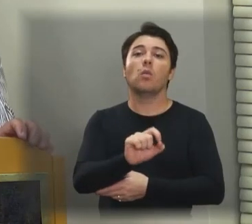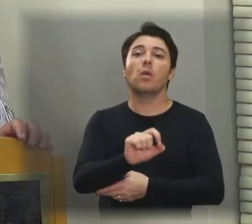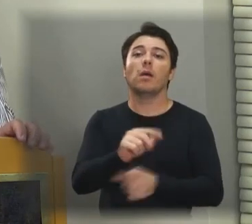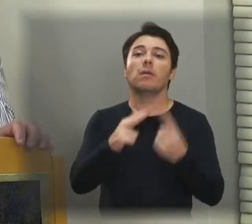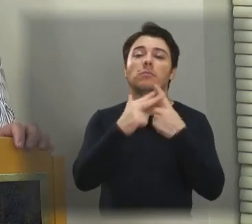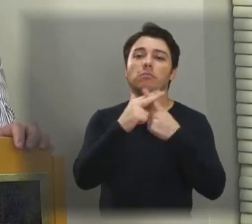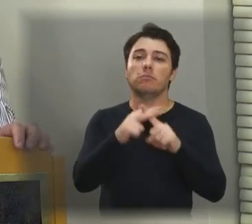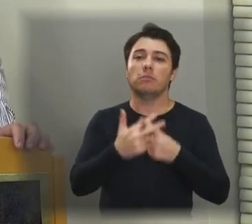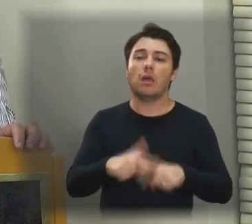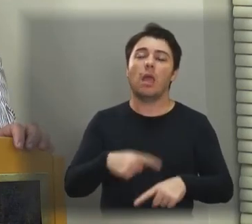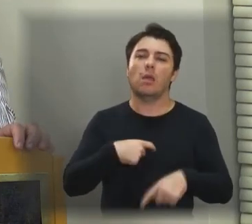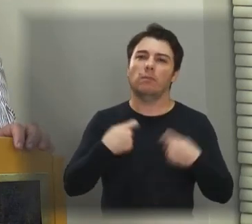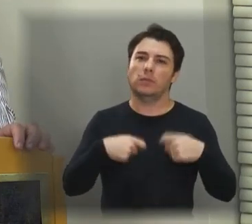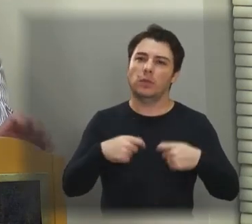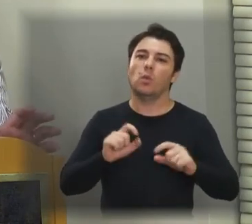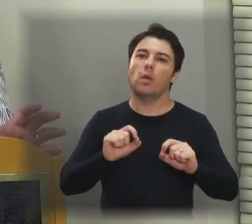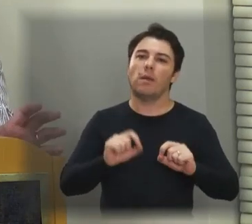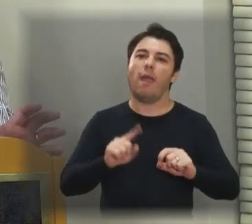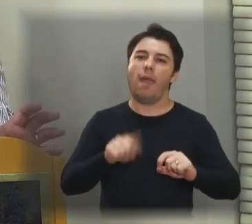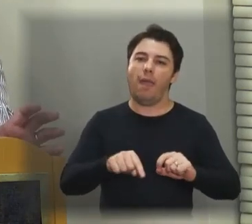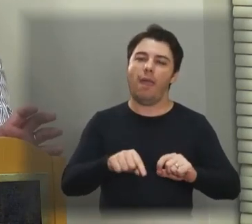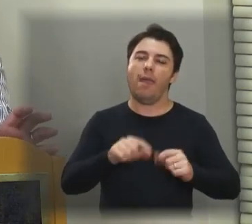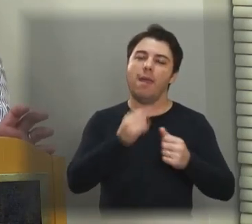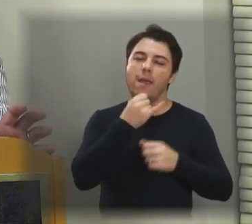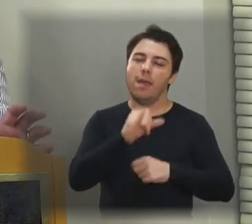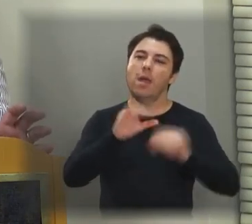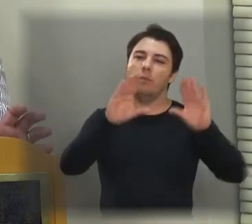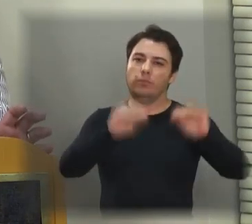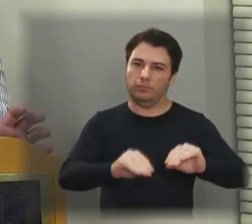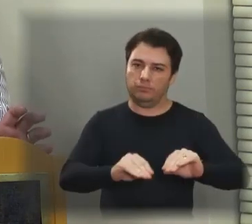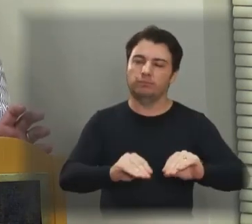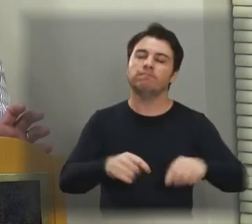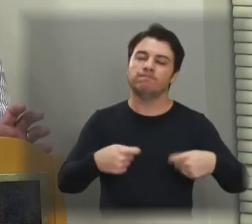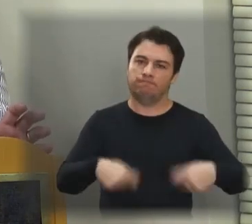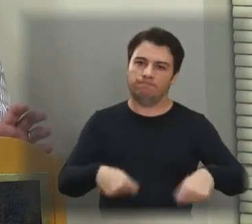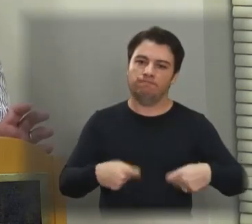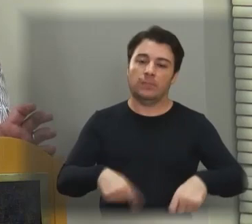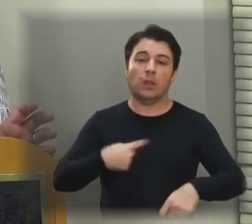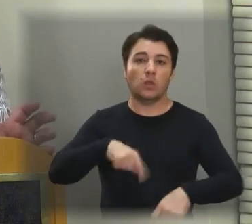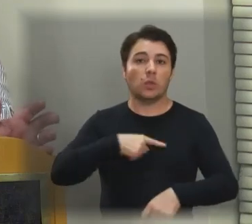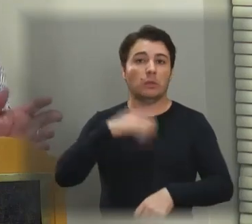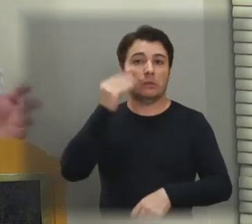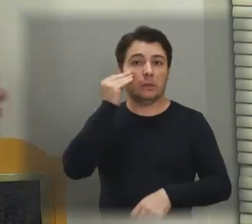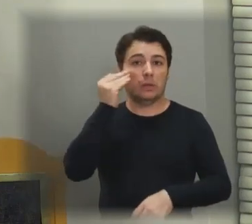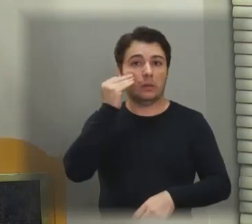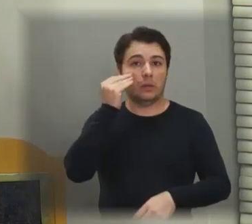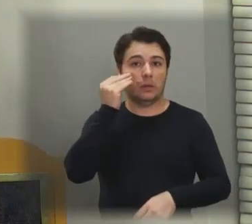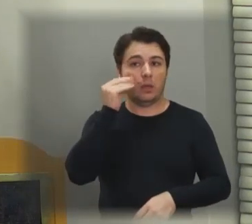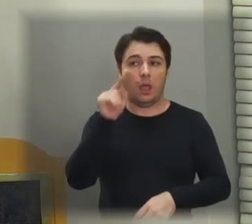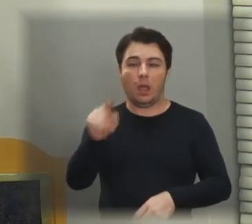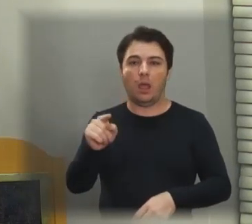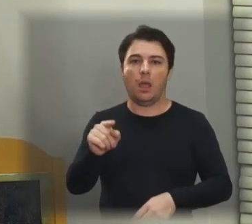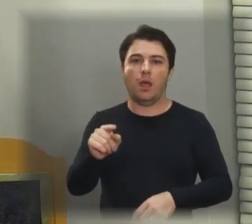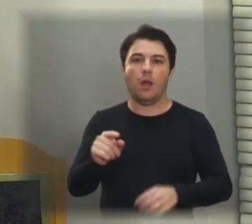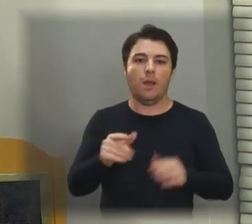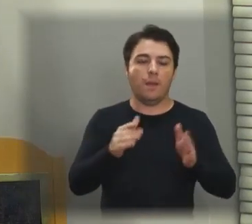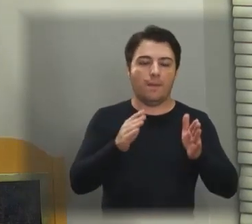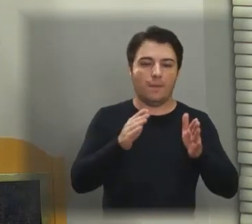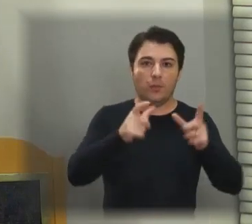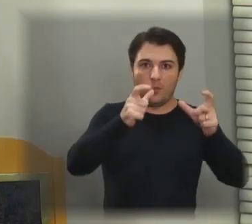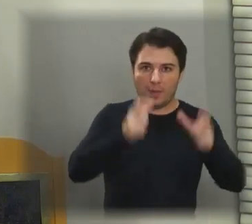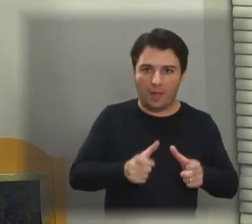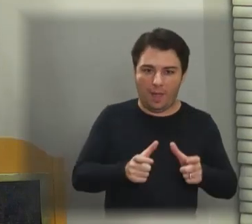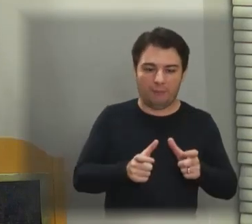a manutenção e eu tenho que desligar não tem jeito então o que a gente faz é tentar reduzir ao máximo esse trecho desligado